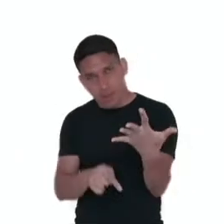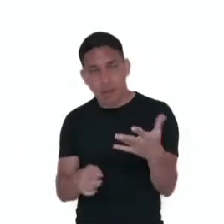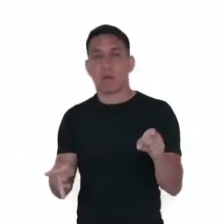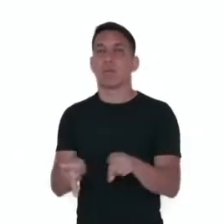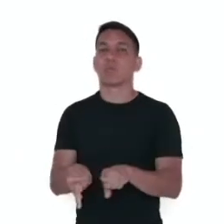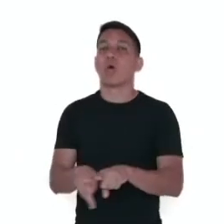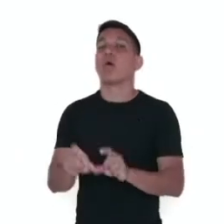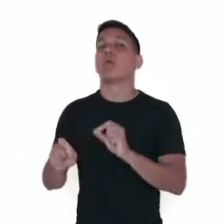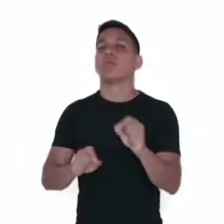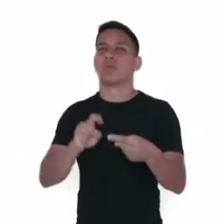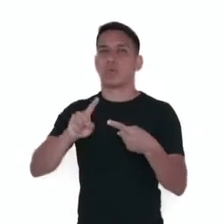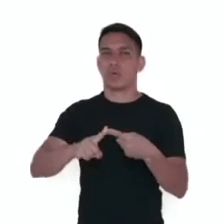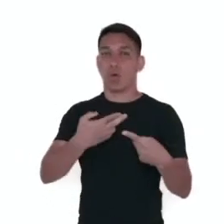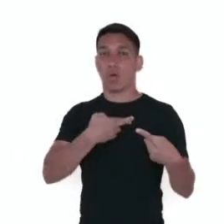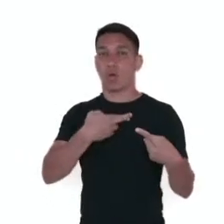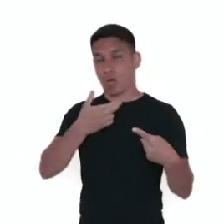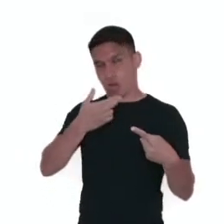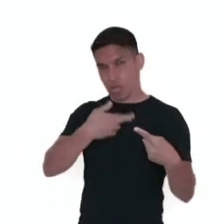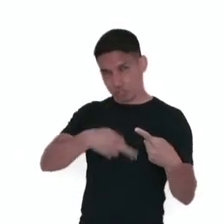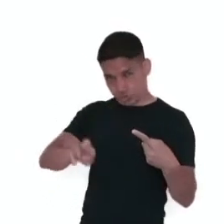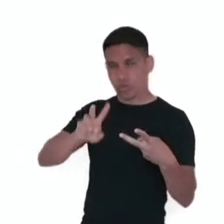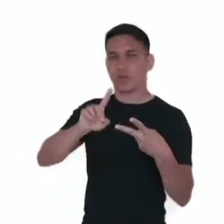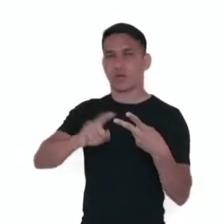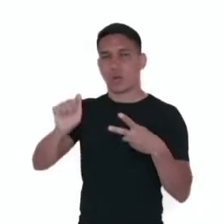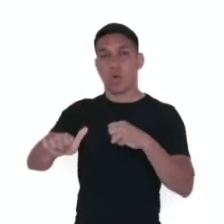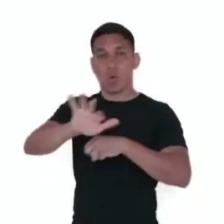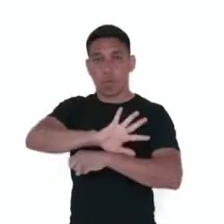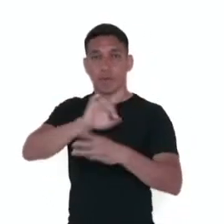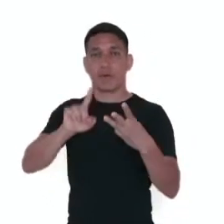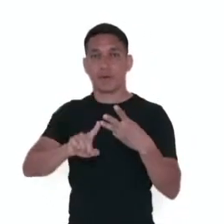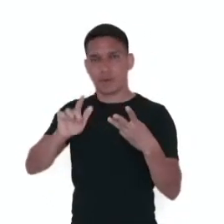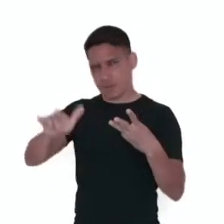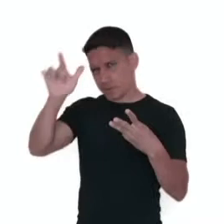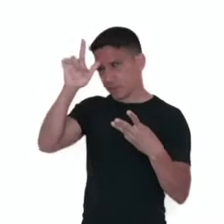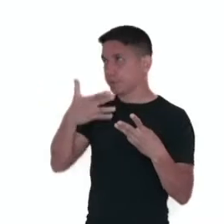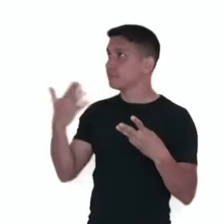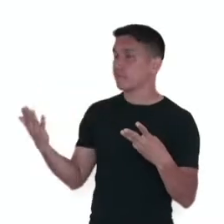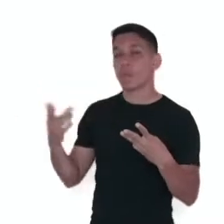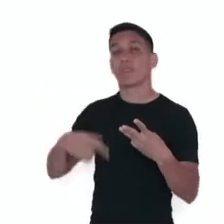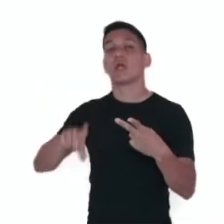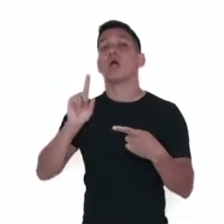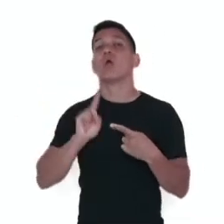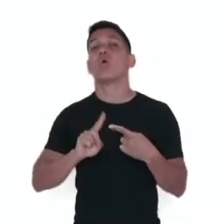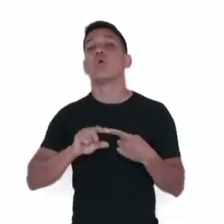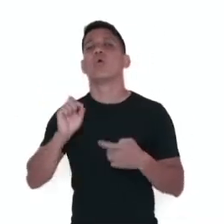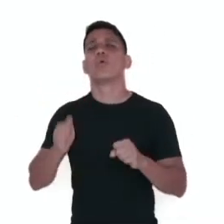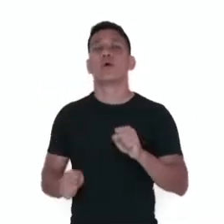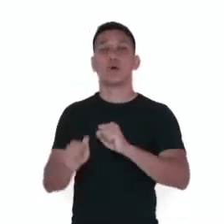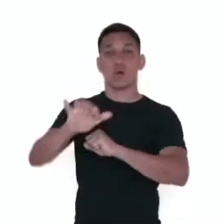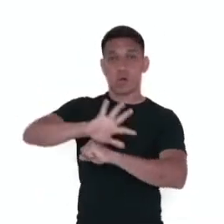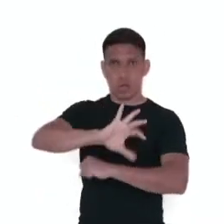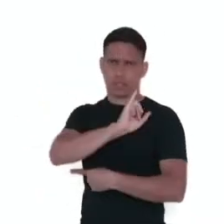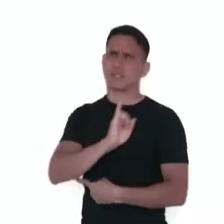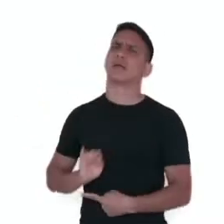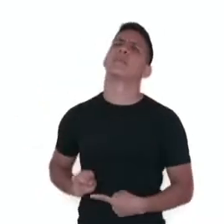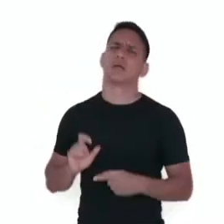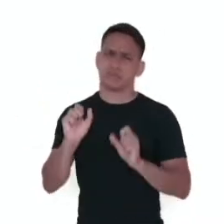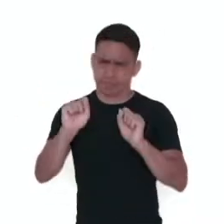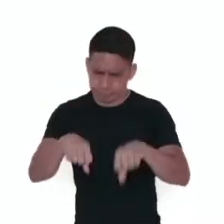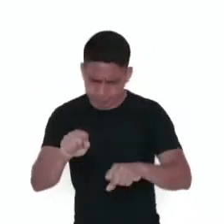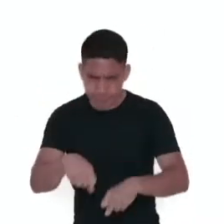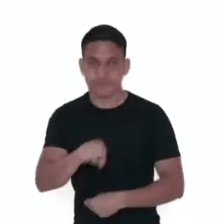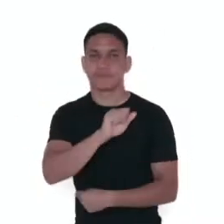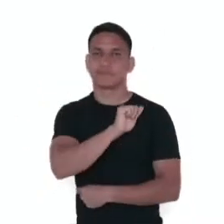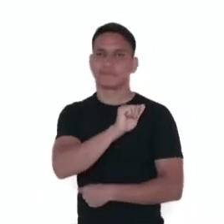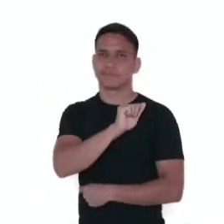religiosa. Então, essa é a base da formação da Europa. Dos romanos, o Império Romano, professor? Sim, dos romanos.